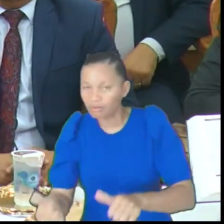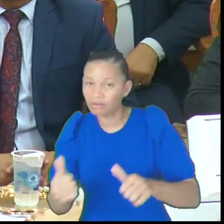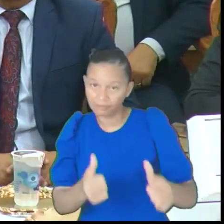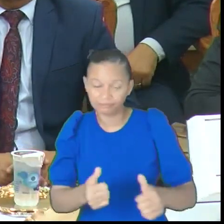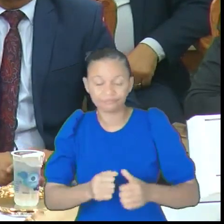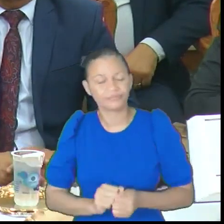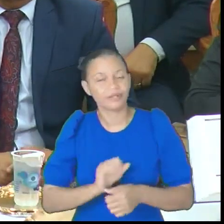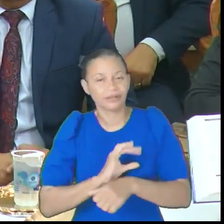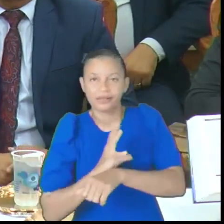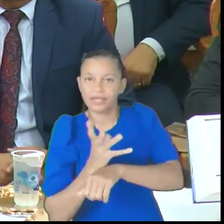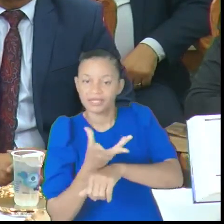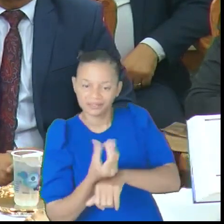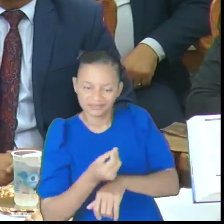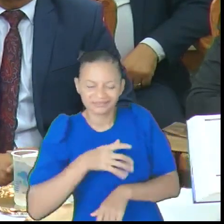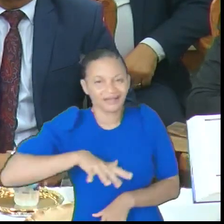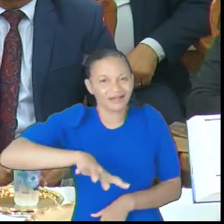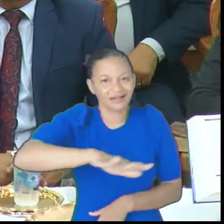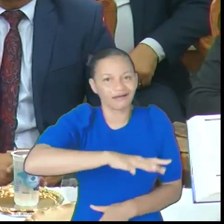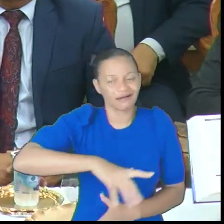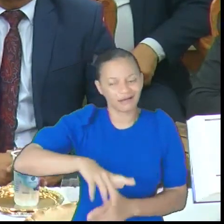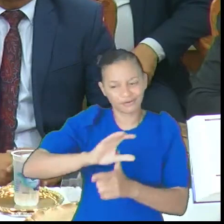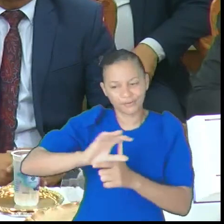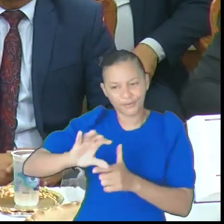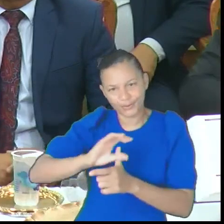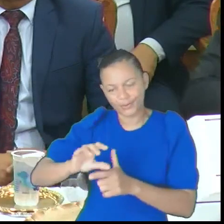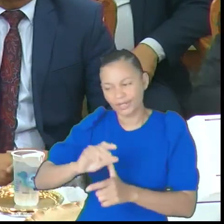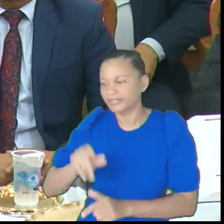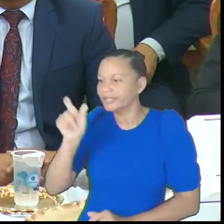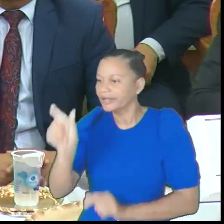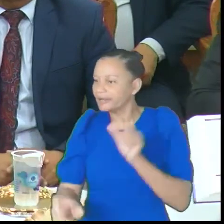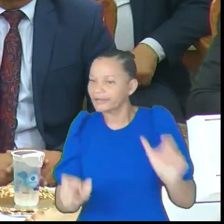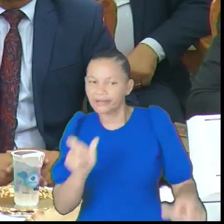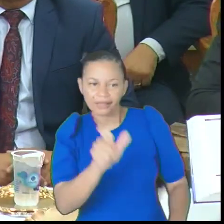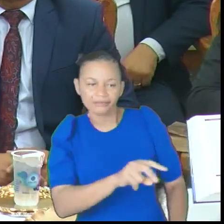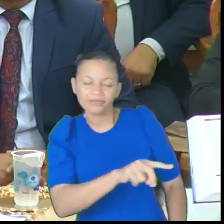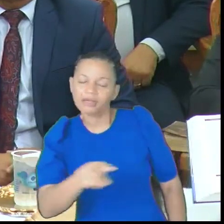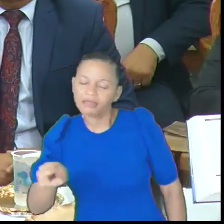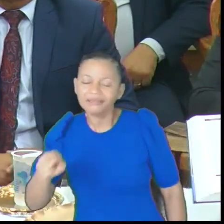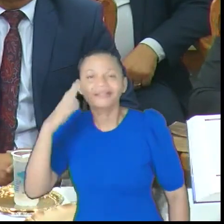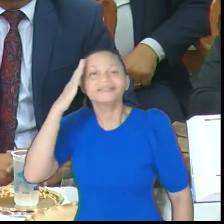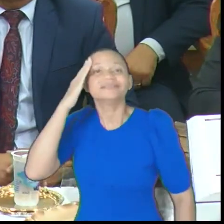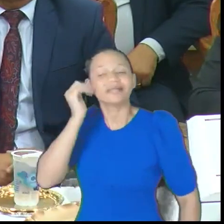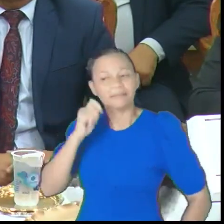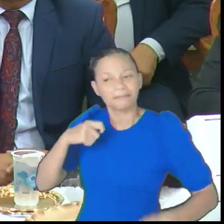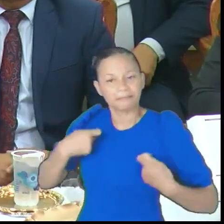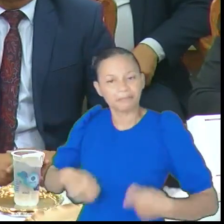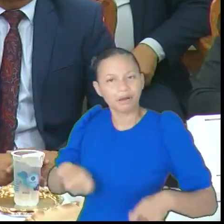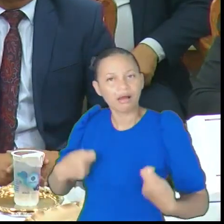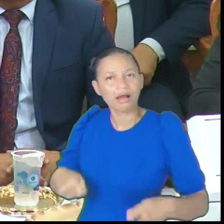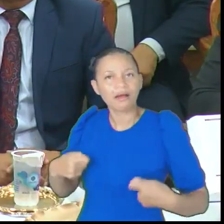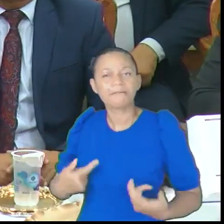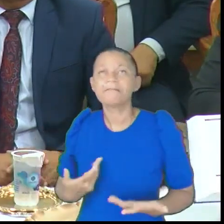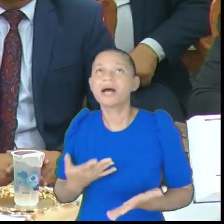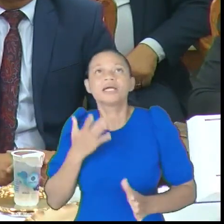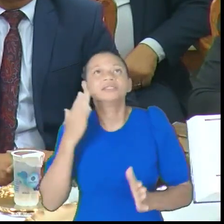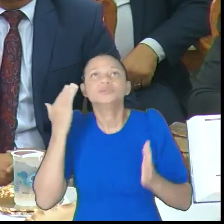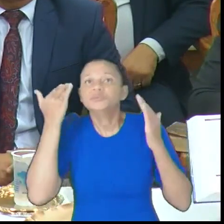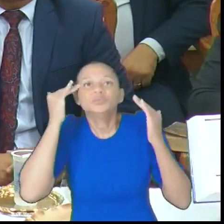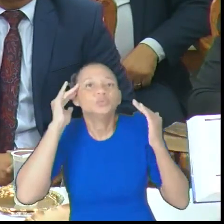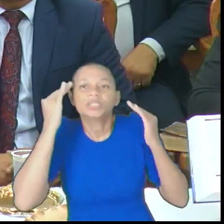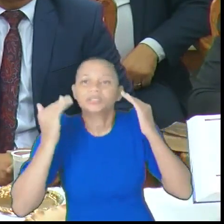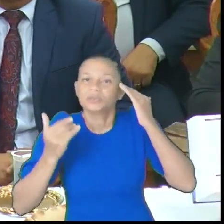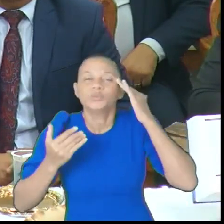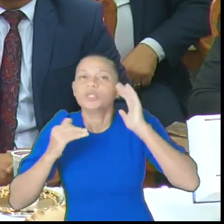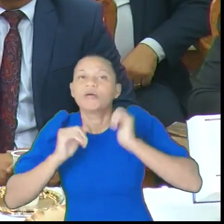de Corinto, os irmãos sabiam dessa necessidade, mas eles faziam sem discernir,